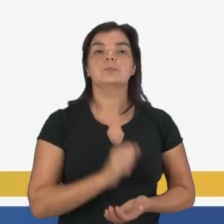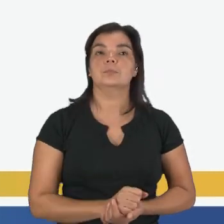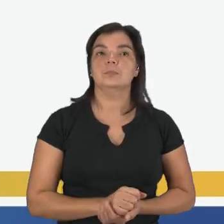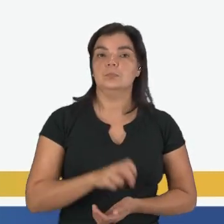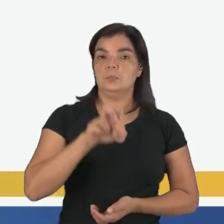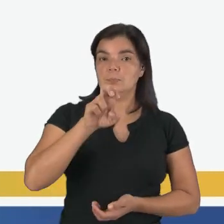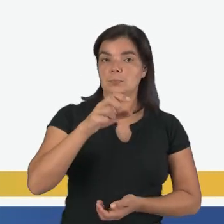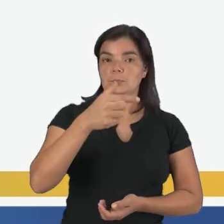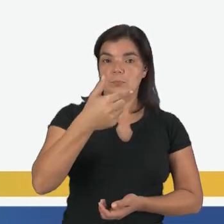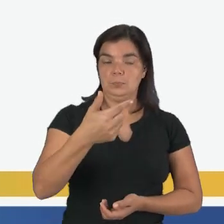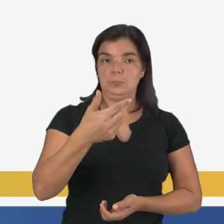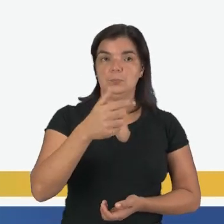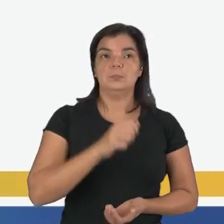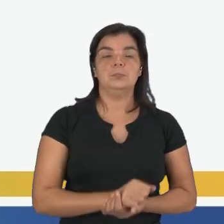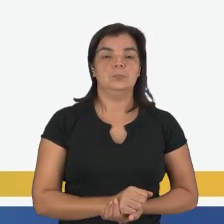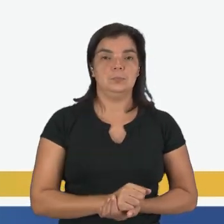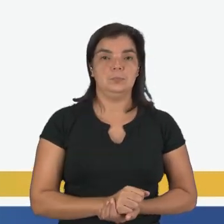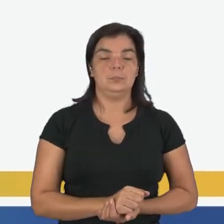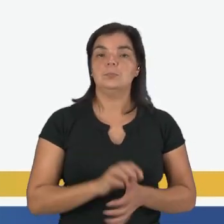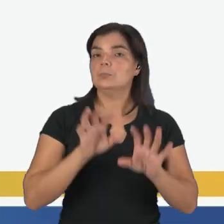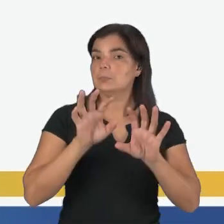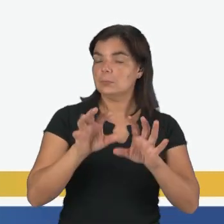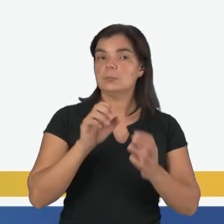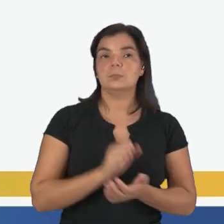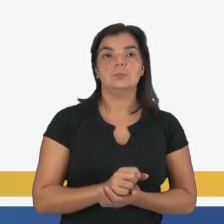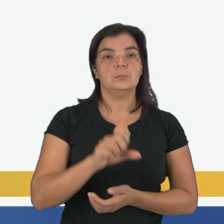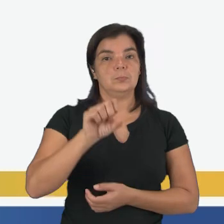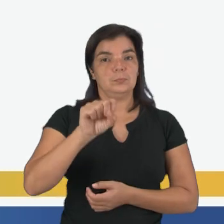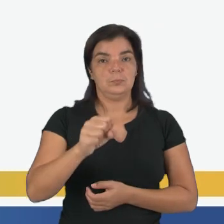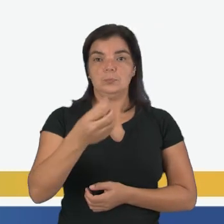número 52 dessa forma e